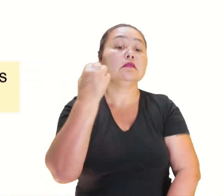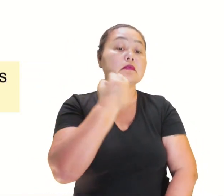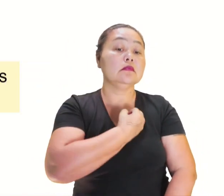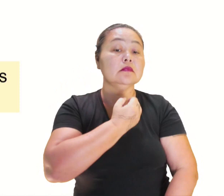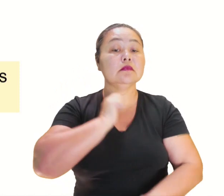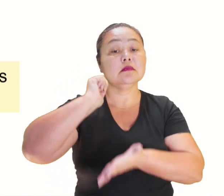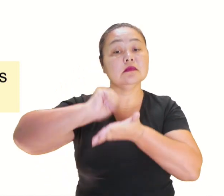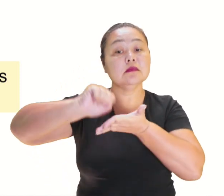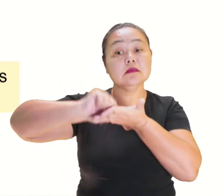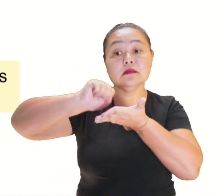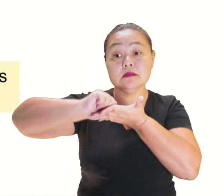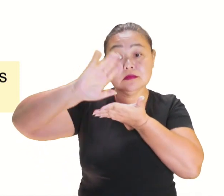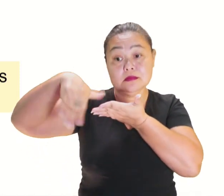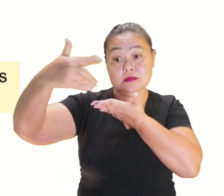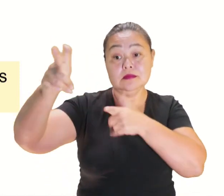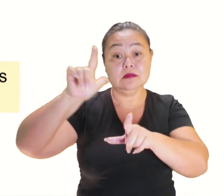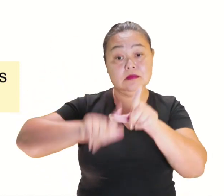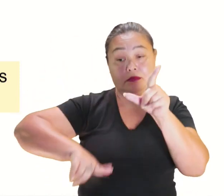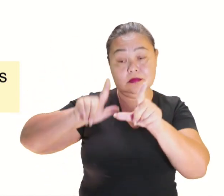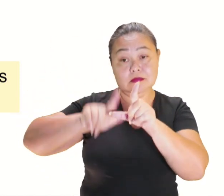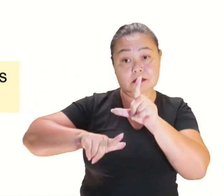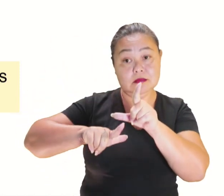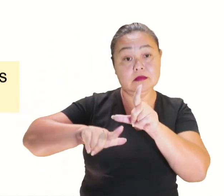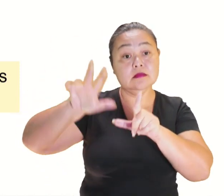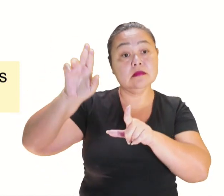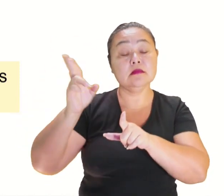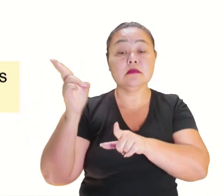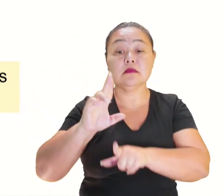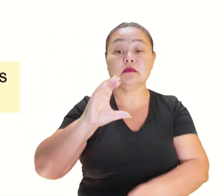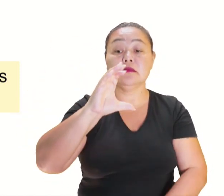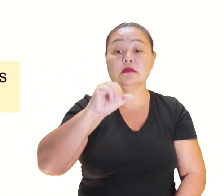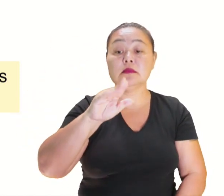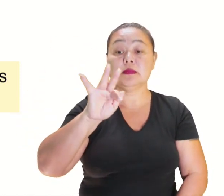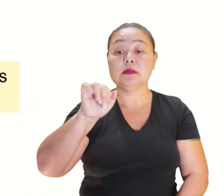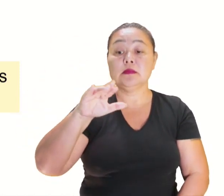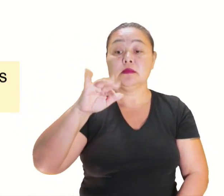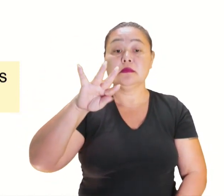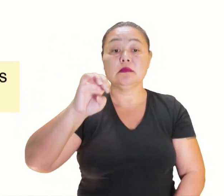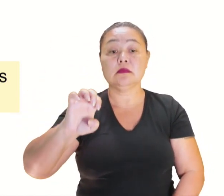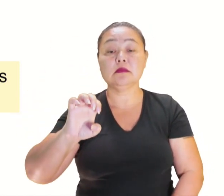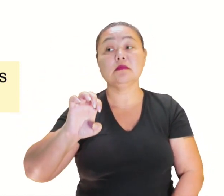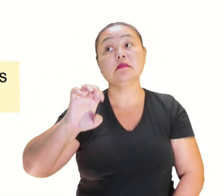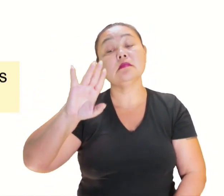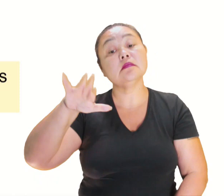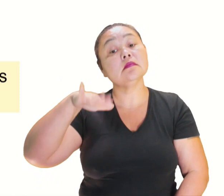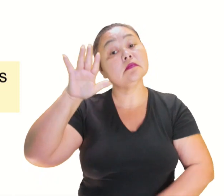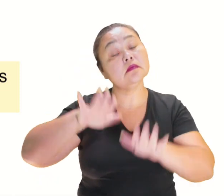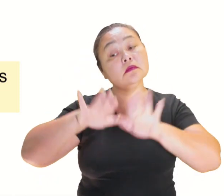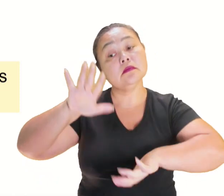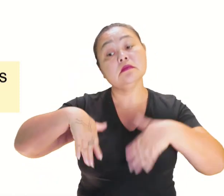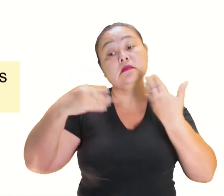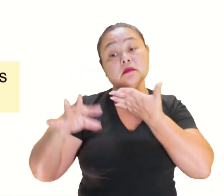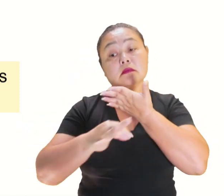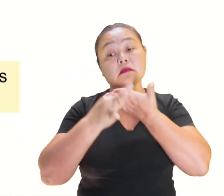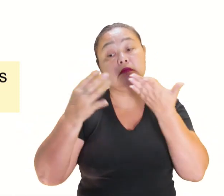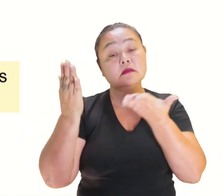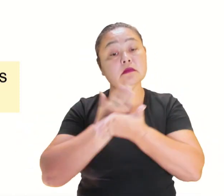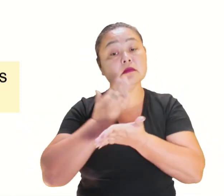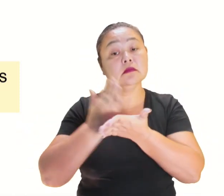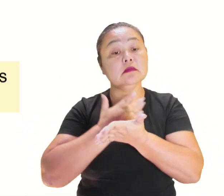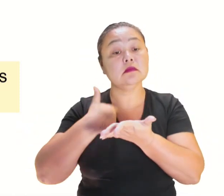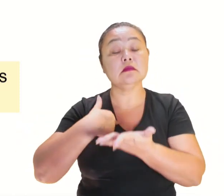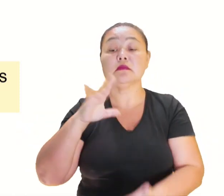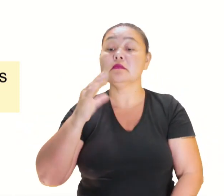números escritos na frente das letras são chamados de coeficientes, ou alguns autores dizem assim,